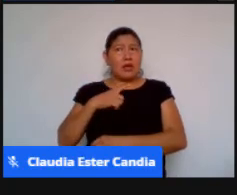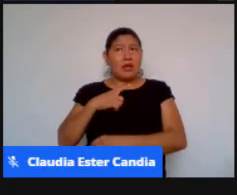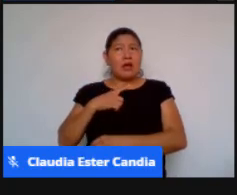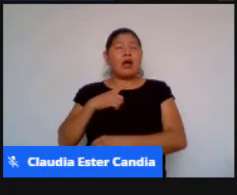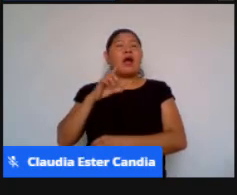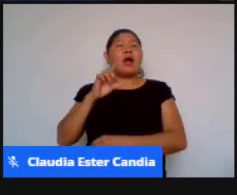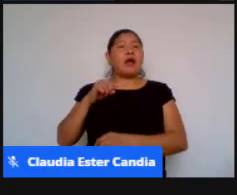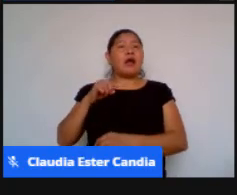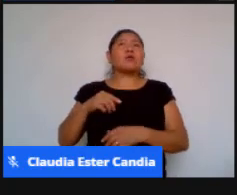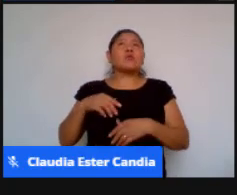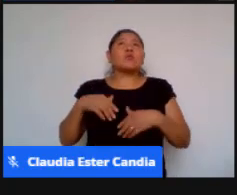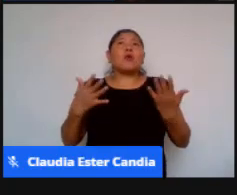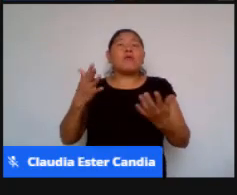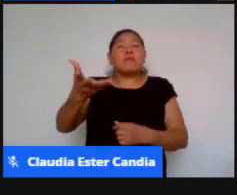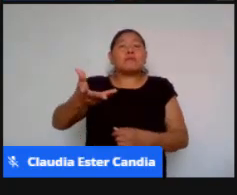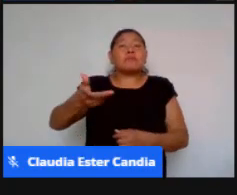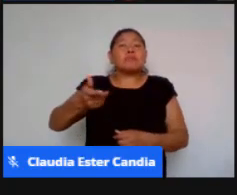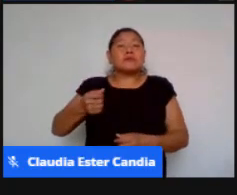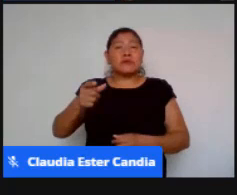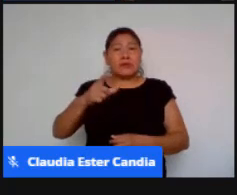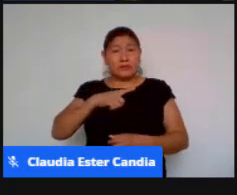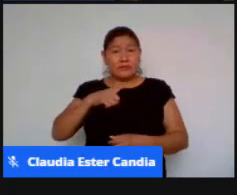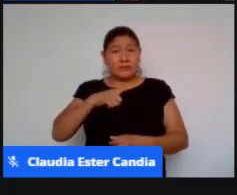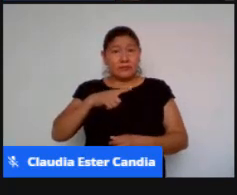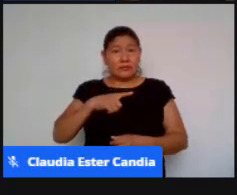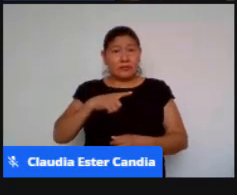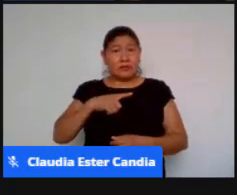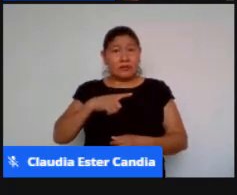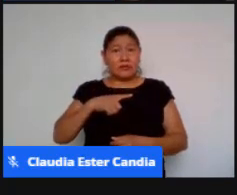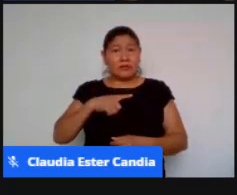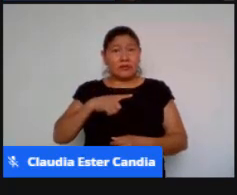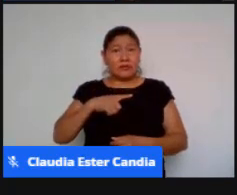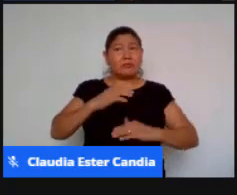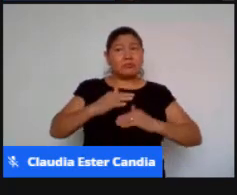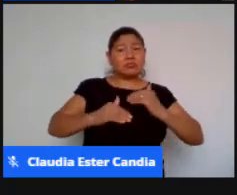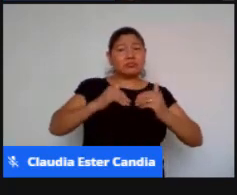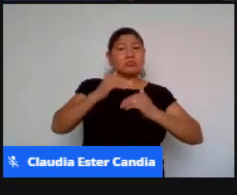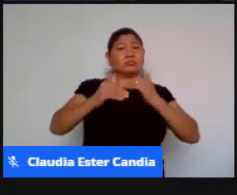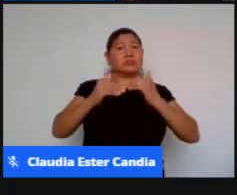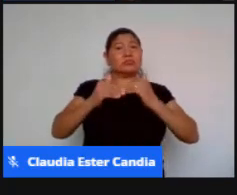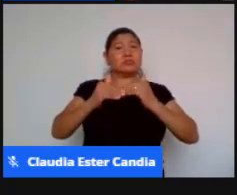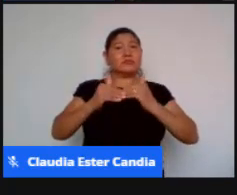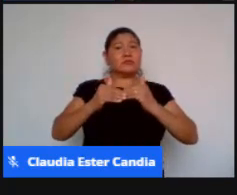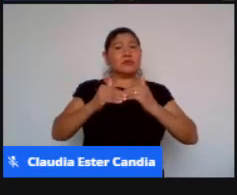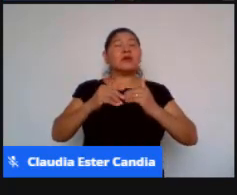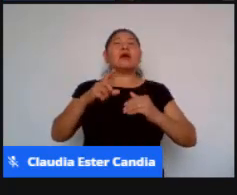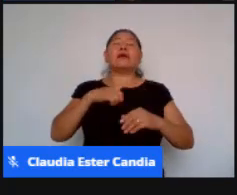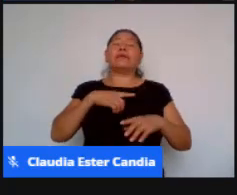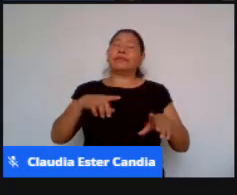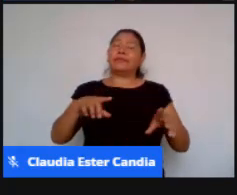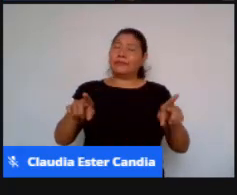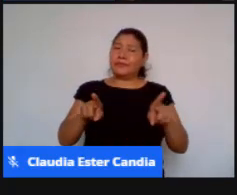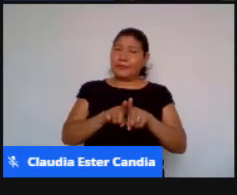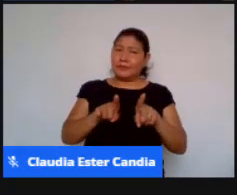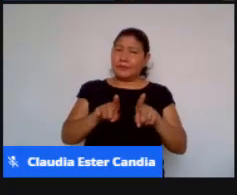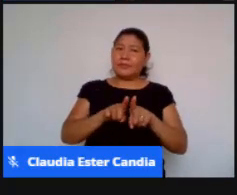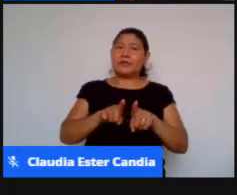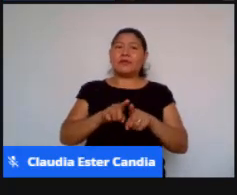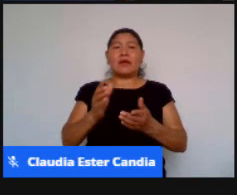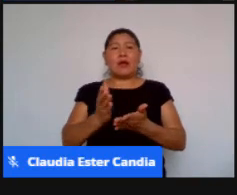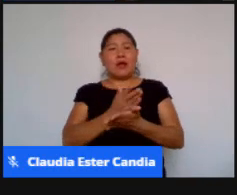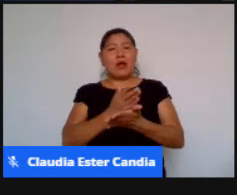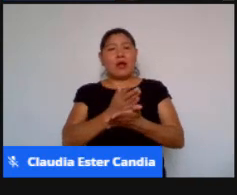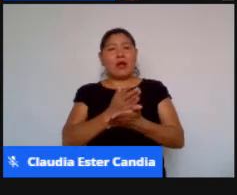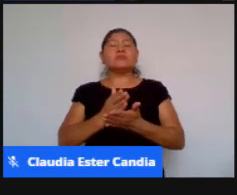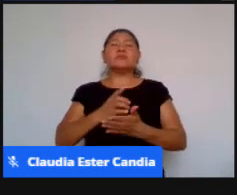habilidade, qual o conhecimento que eu mobilizo para desenvolver essa habilidade? E algumas habilidades, elas são tão amplas que